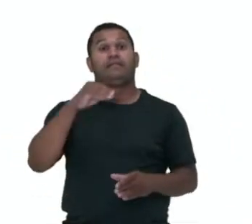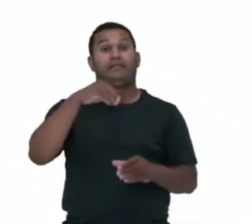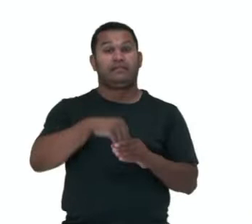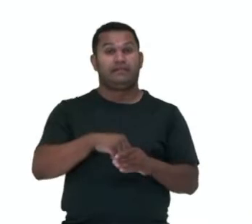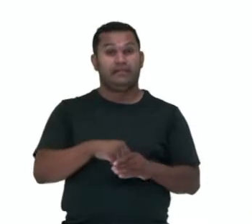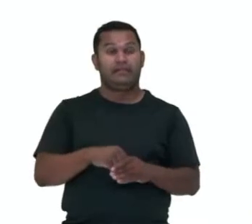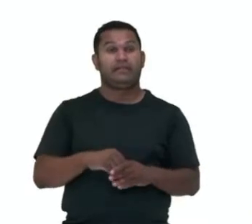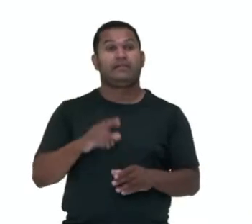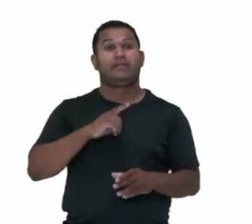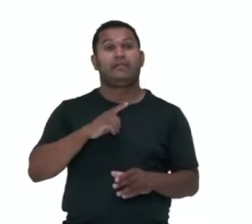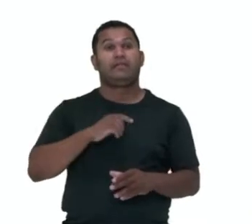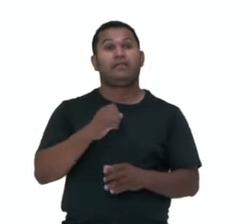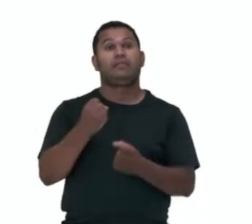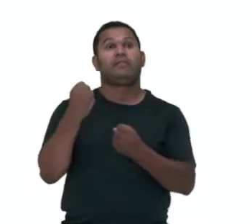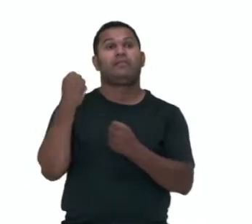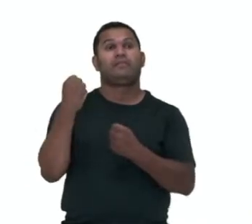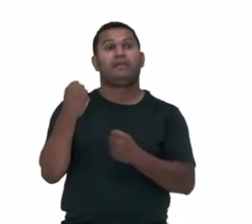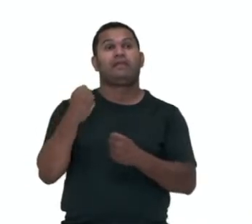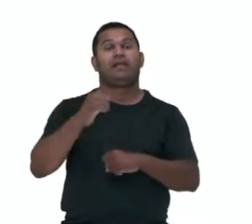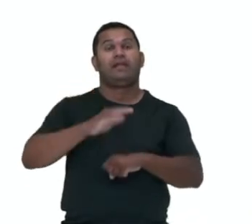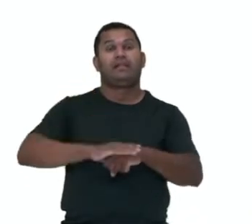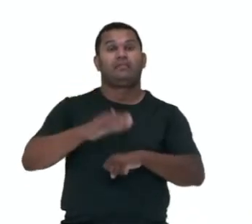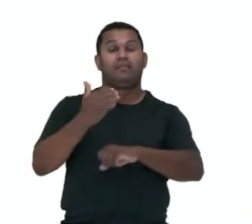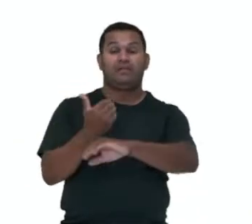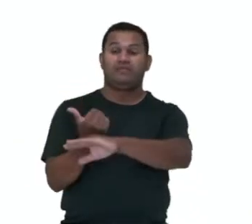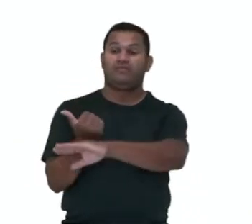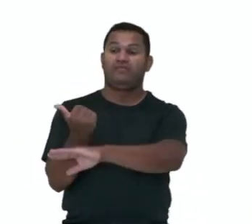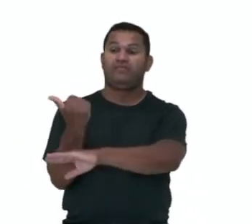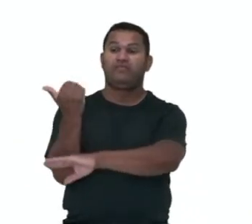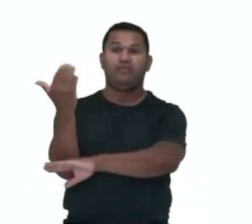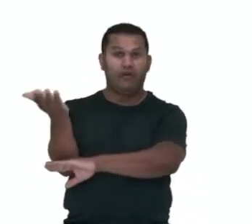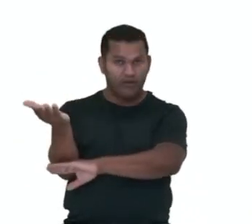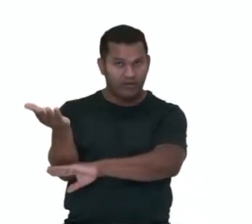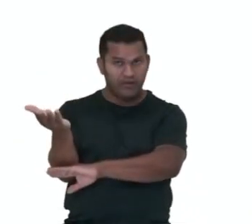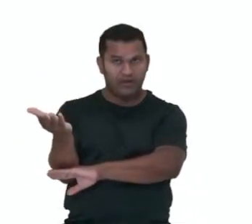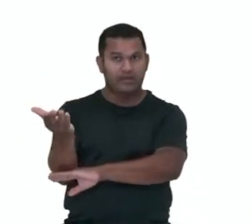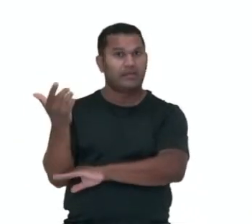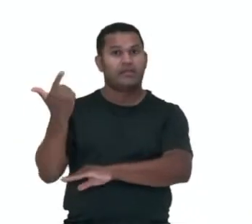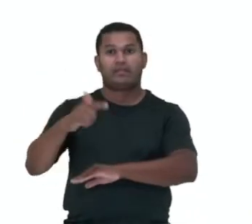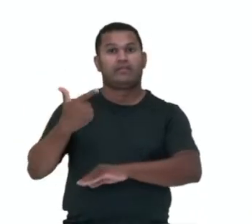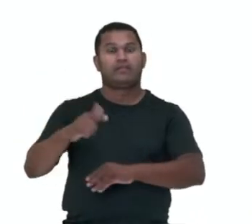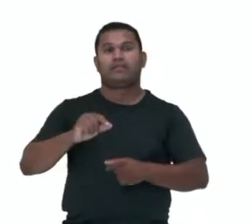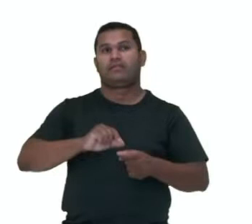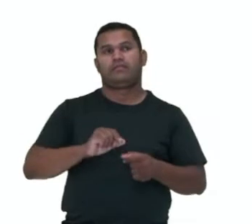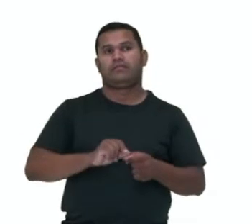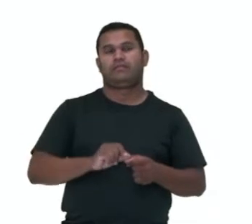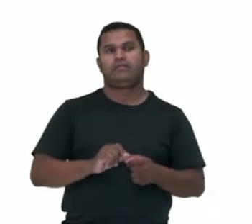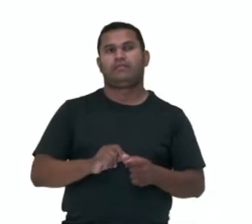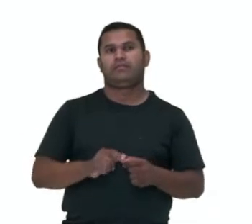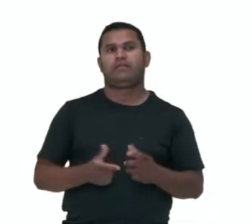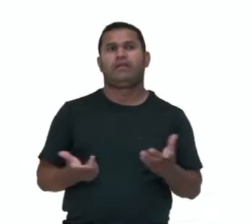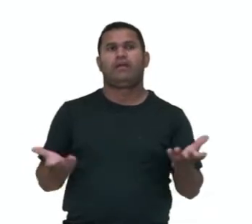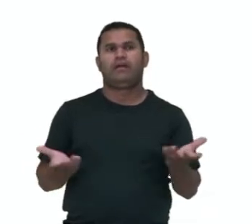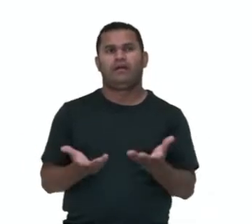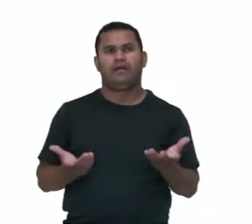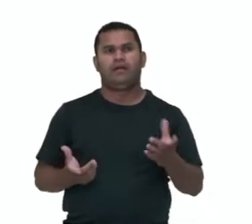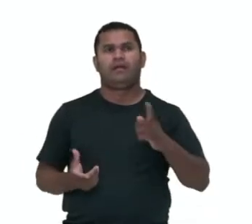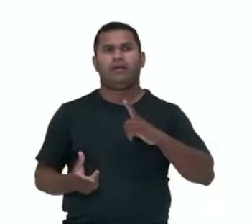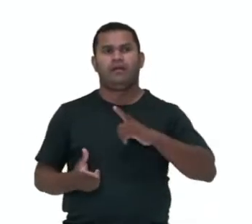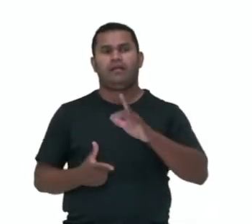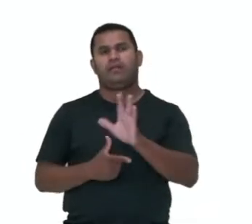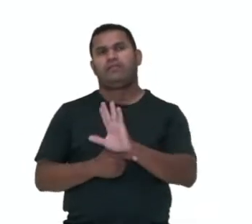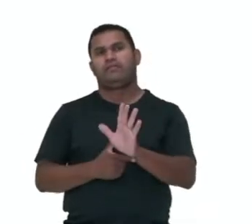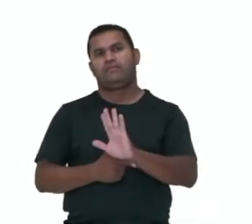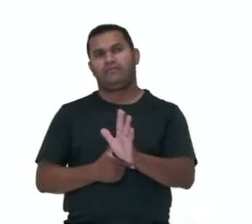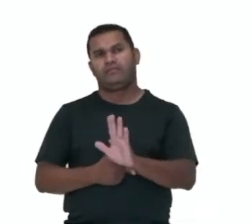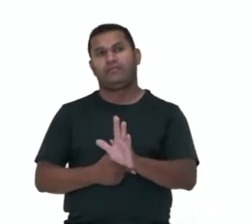ali, justamente de fatores externos. Aqui, gente, tem um videozinho, não vou passar logicamente para vocês, mas fica como